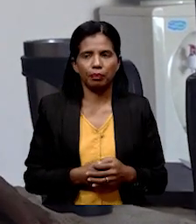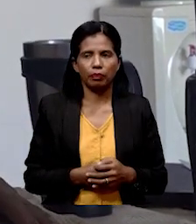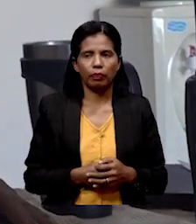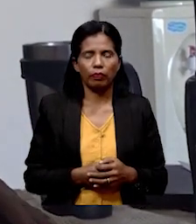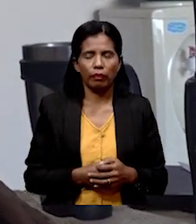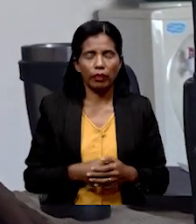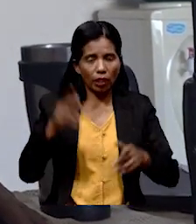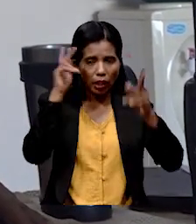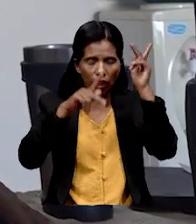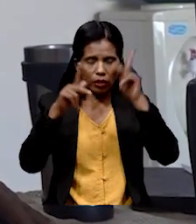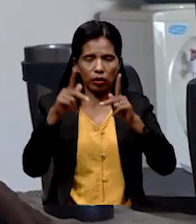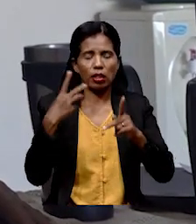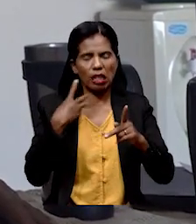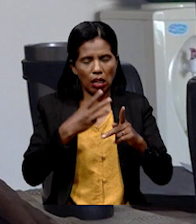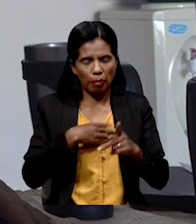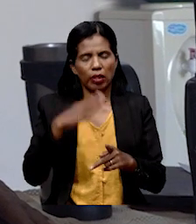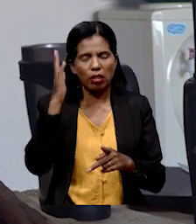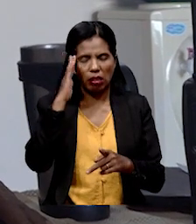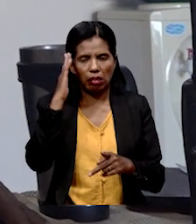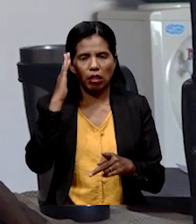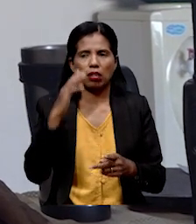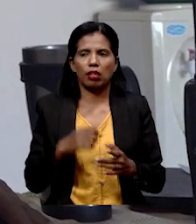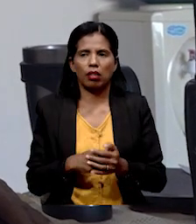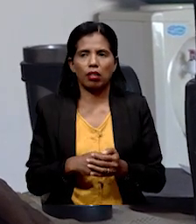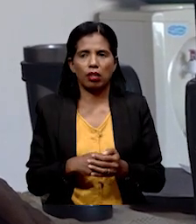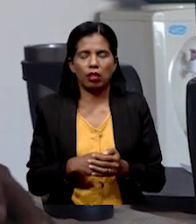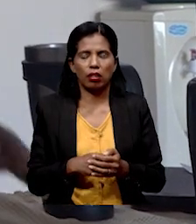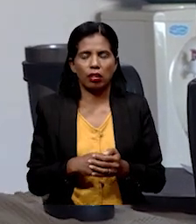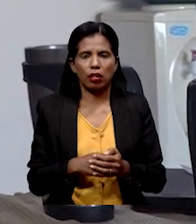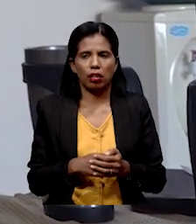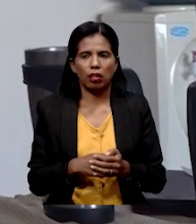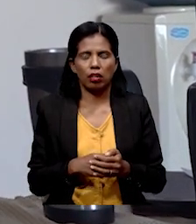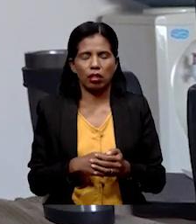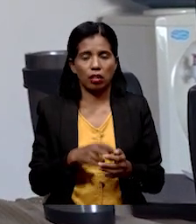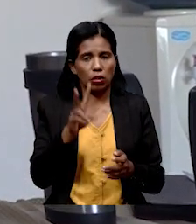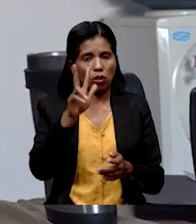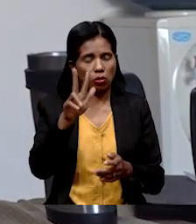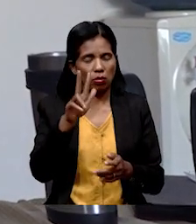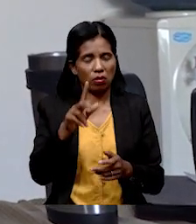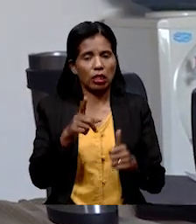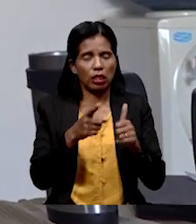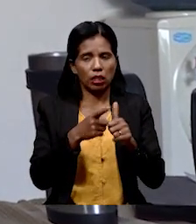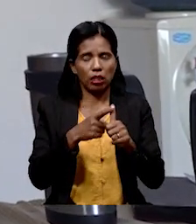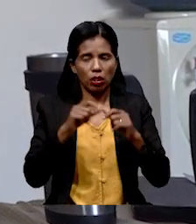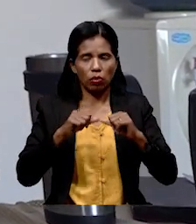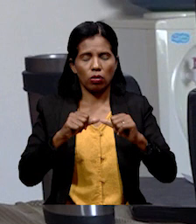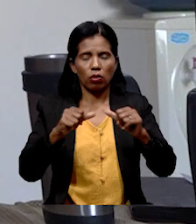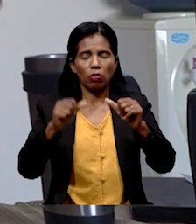Caso IDNE, a minha desconfia e a ponte estou. Ida, Belek. Continuação